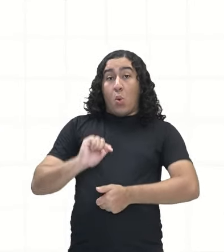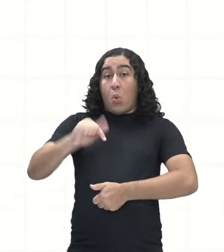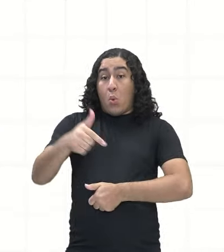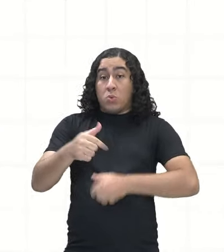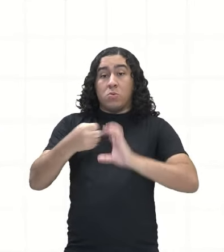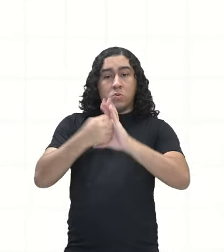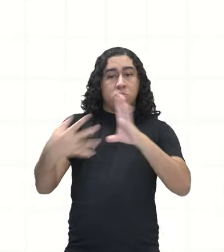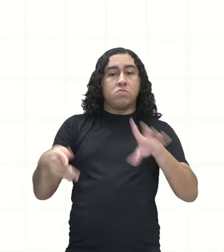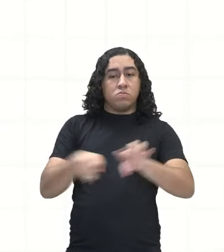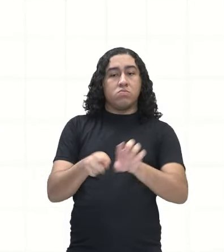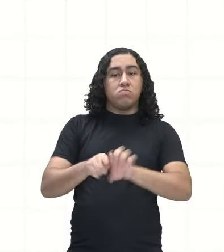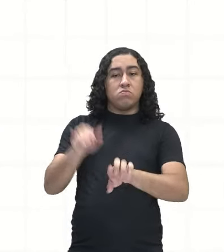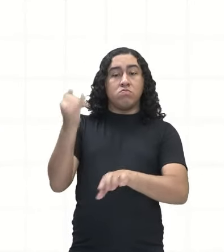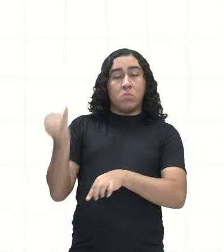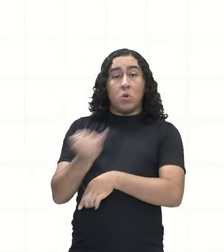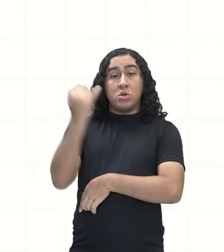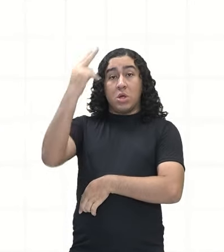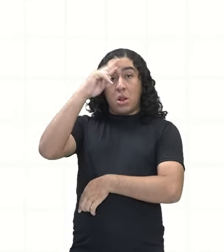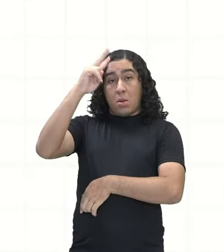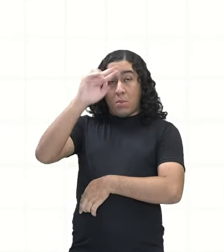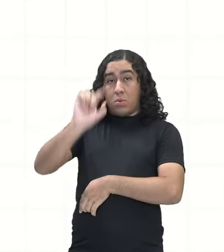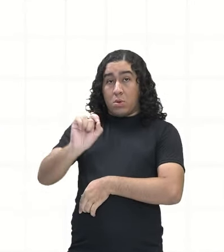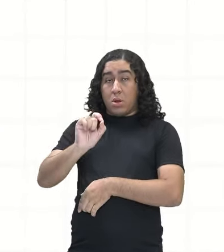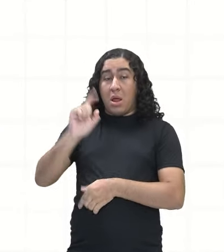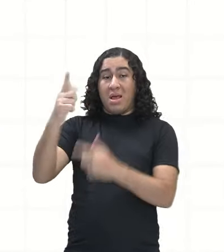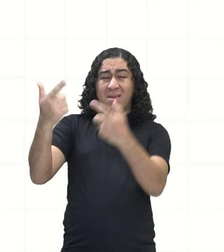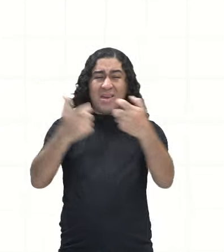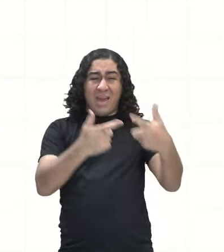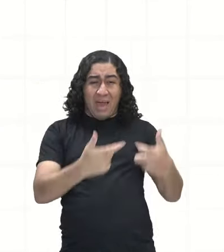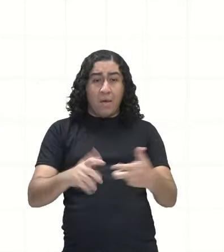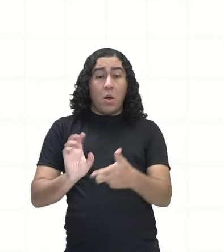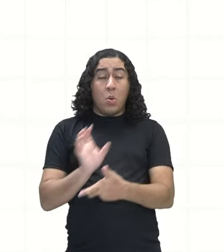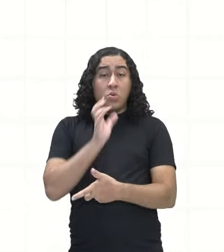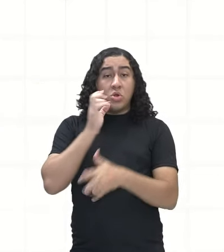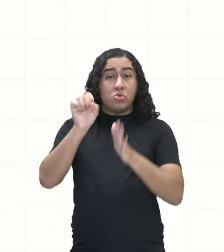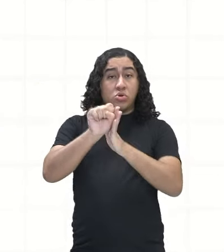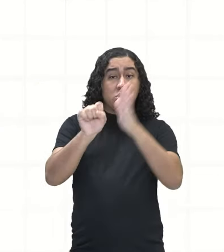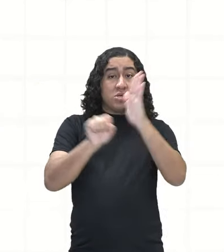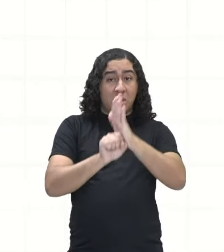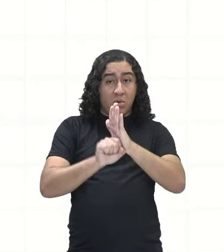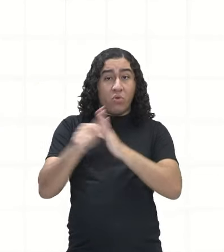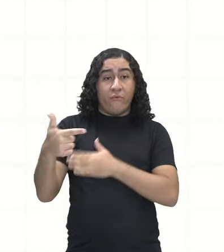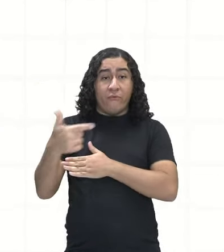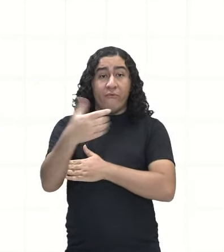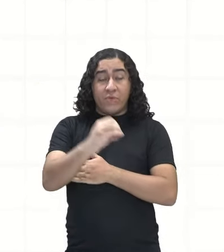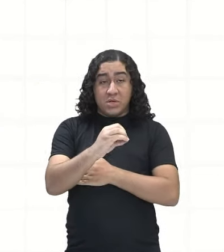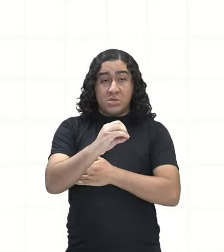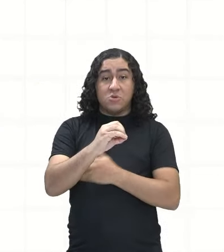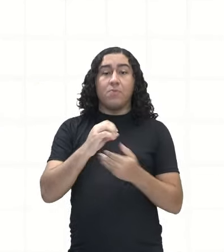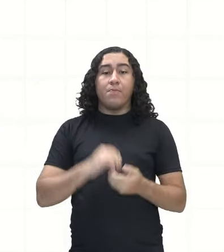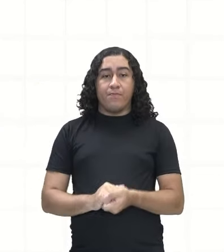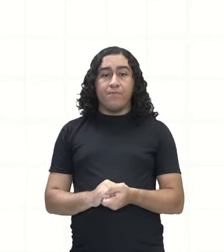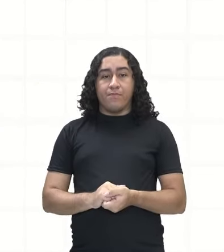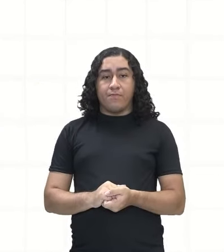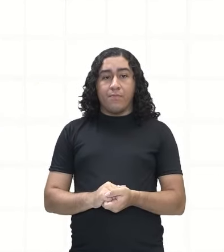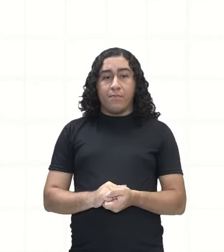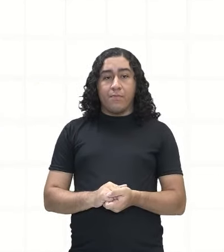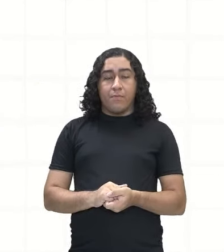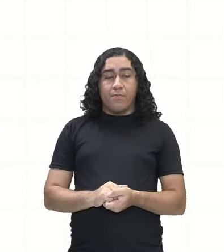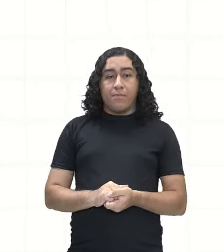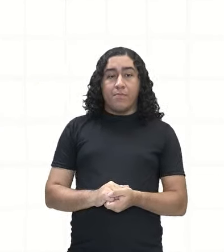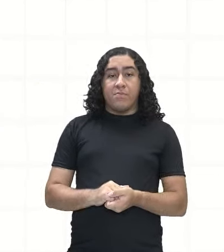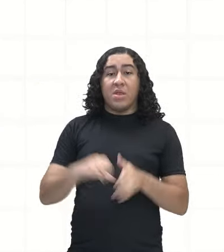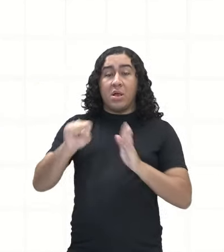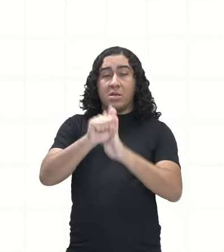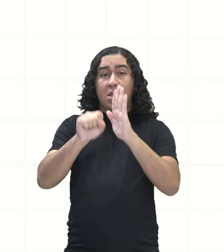gostaria de destacar para vocês foram as grandes guerras que nós tivemos no século XX tá bom eh nós tivemos no século